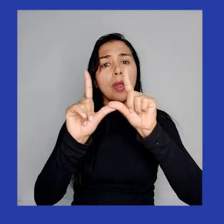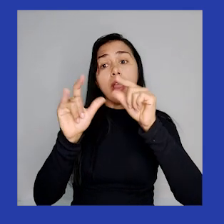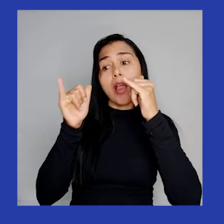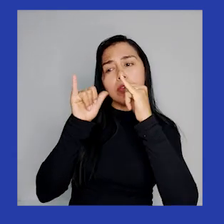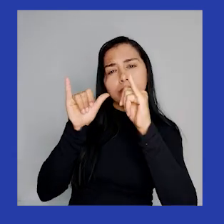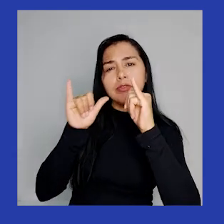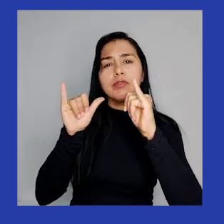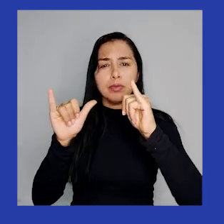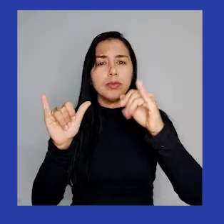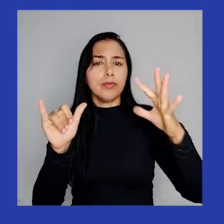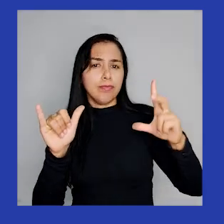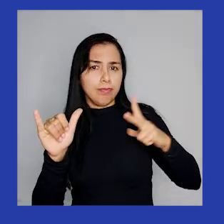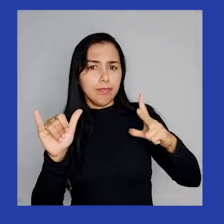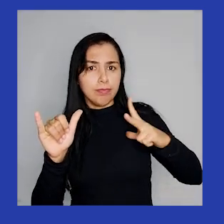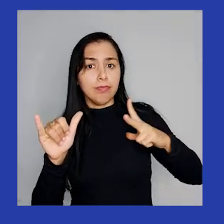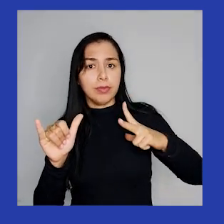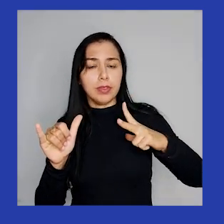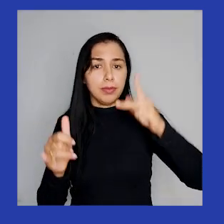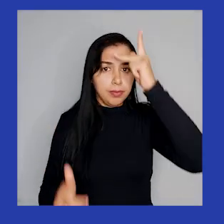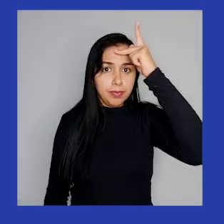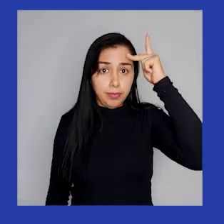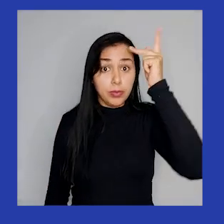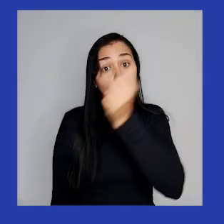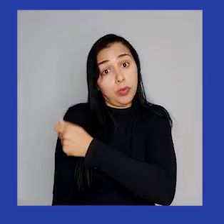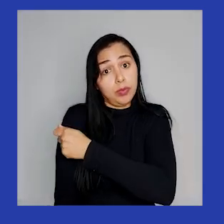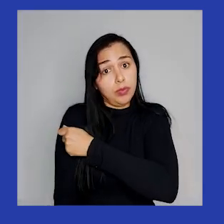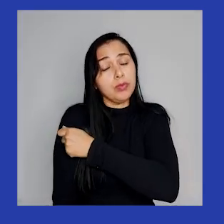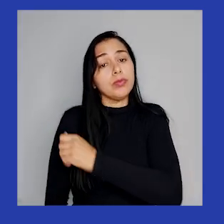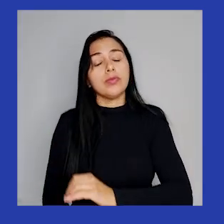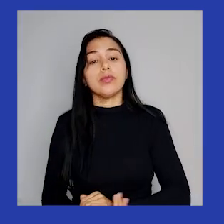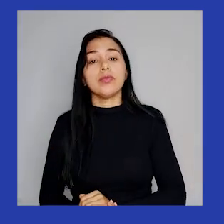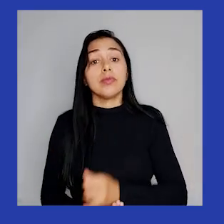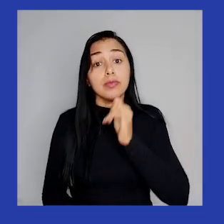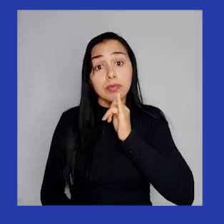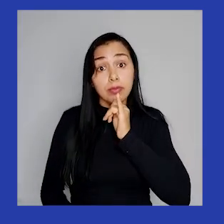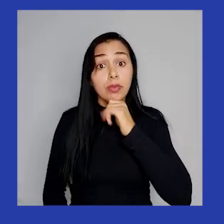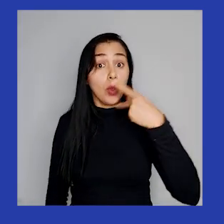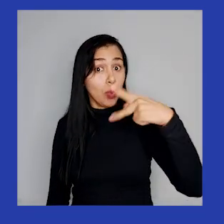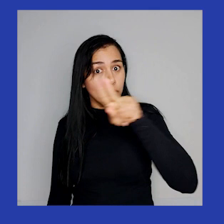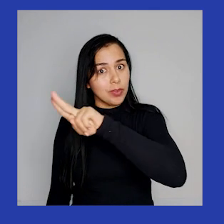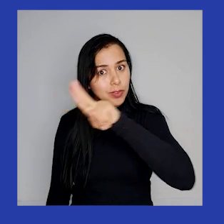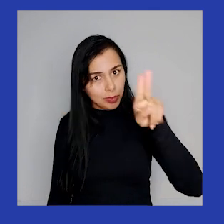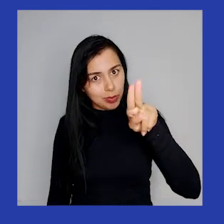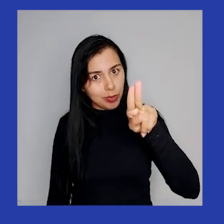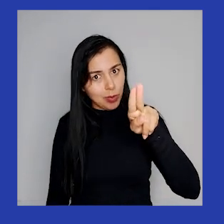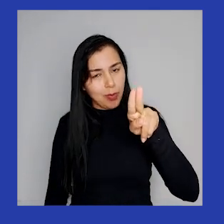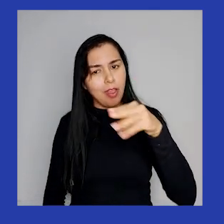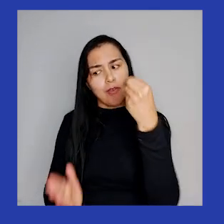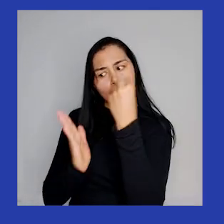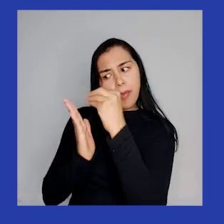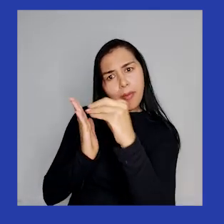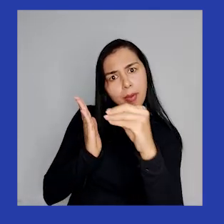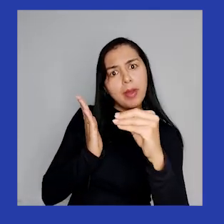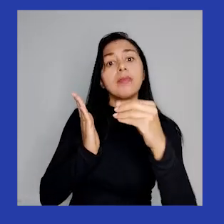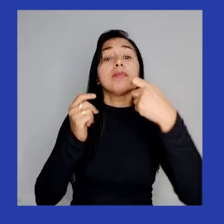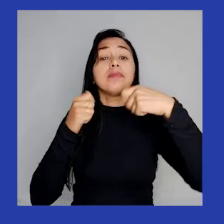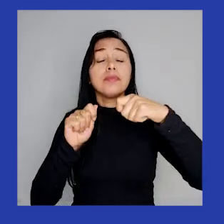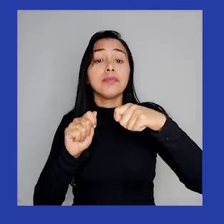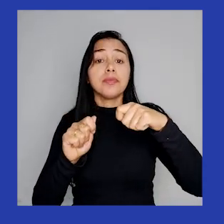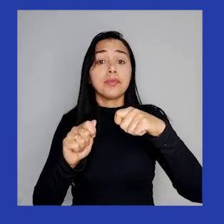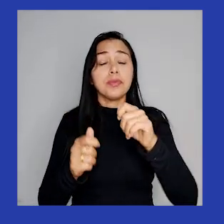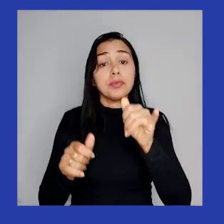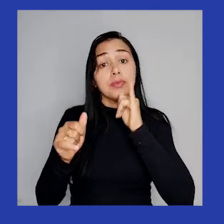nome completo do aluno. Quando você for colocar o seu nome, você tem que se atentar o seguinte. Por exemplo, o meu